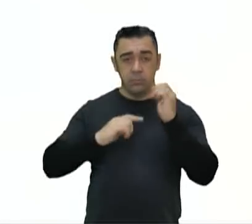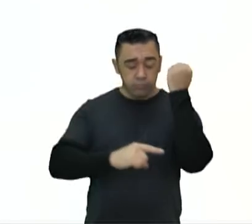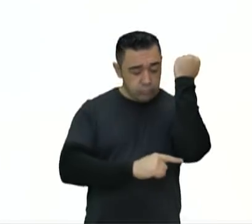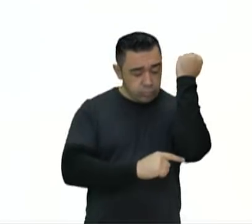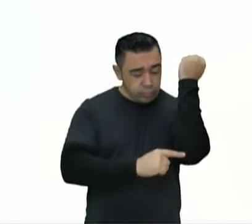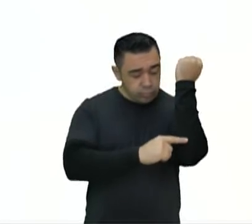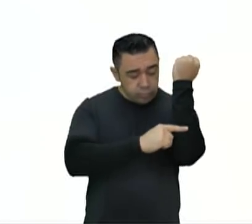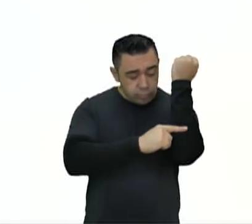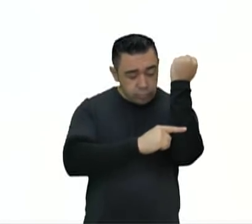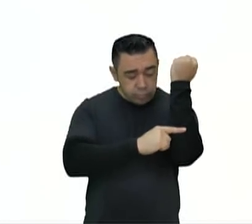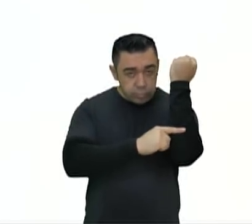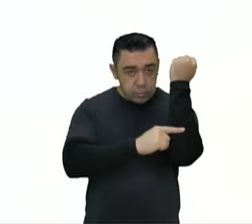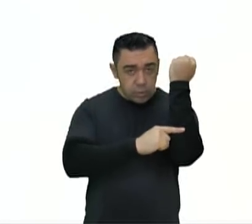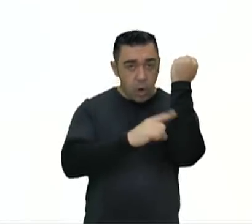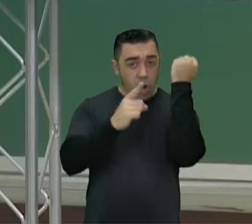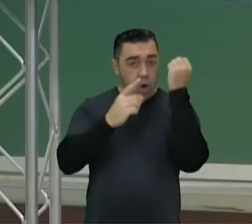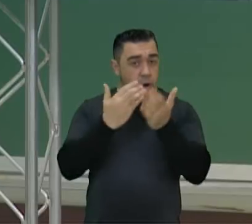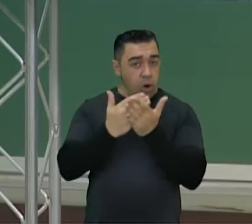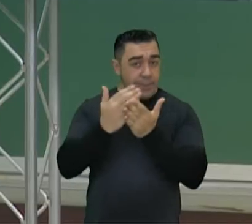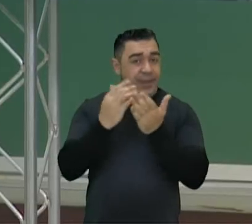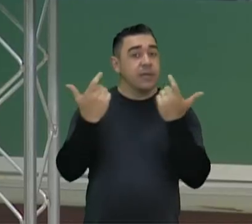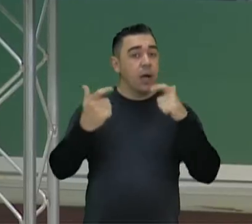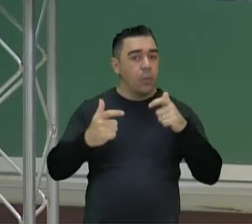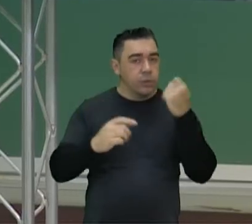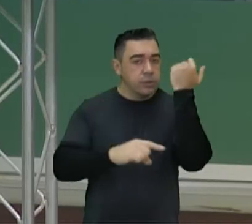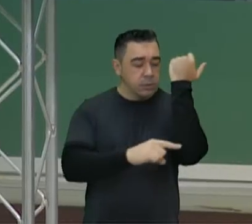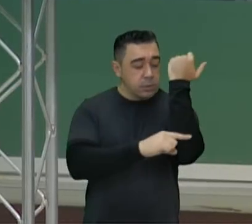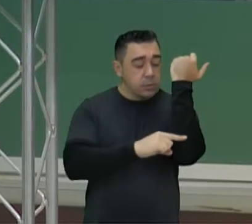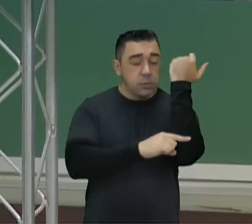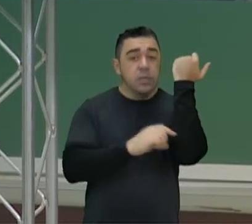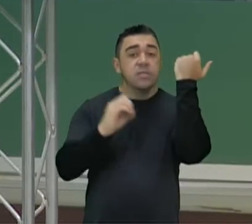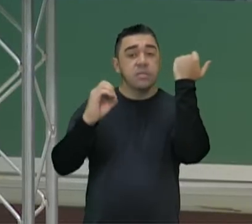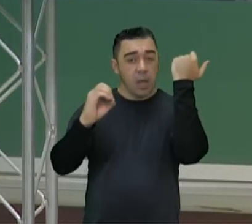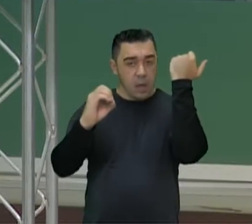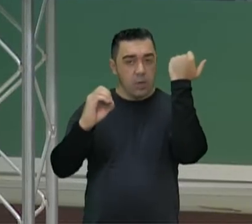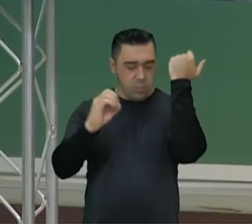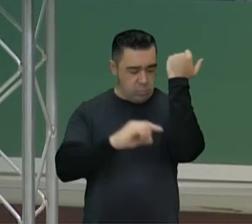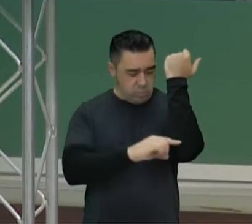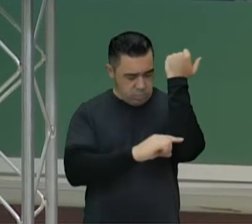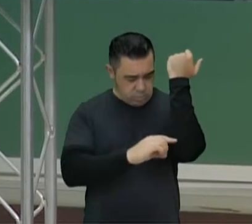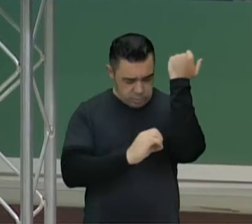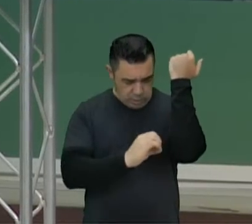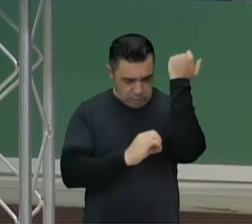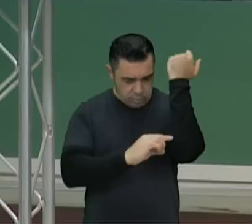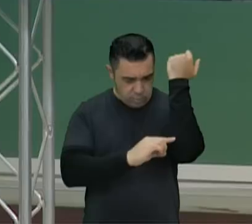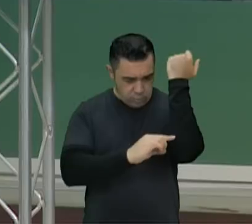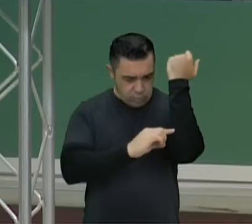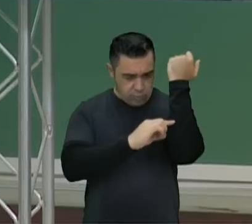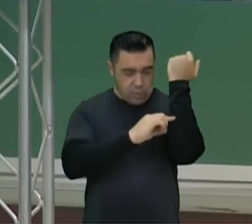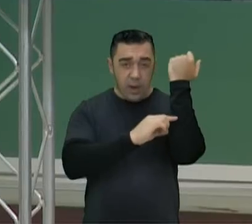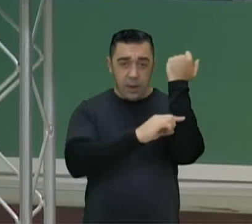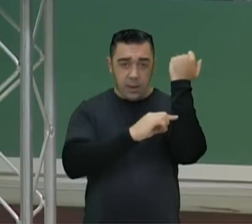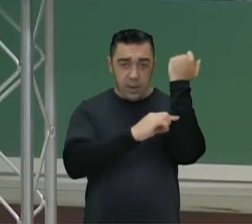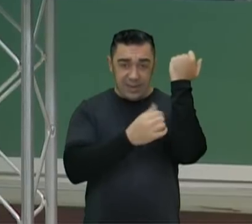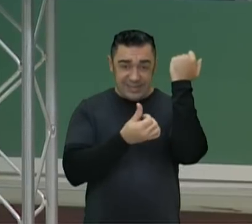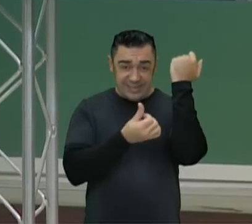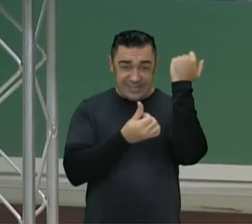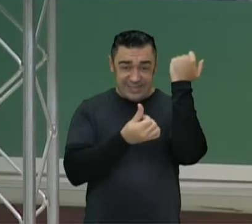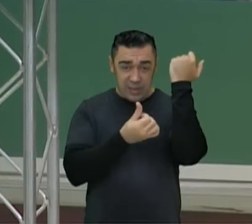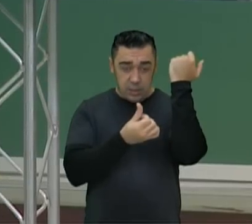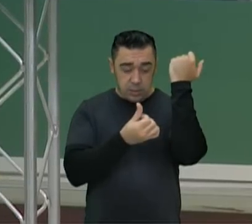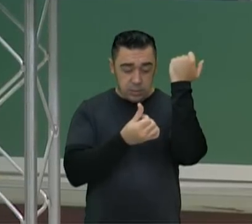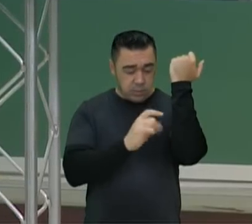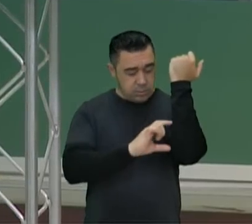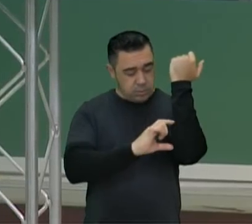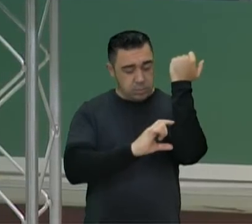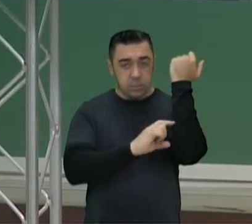a origem inicia-se no zero. Então, se ele está falando que inicia em 6 graus Celsius acima do